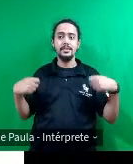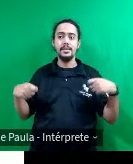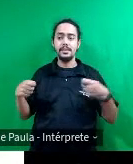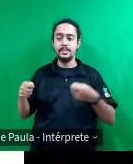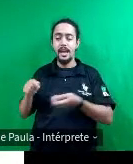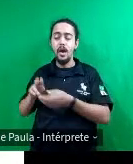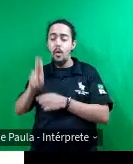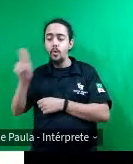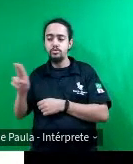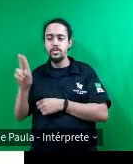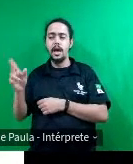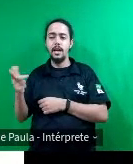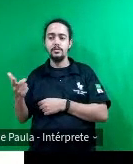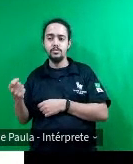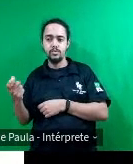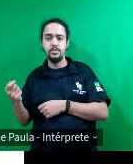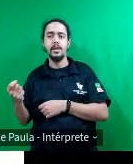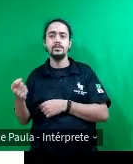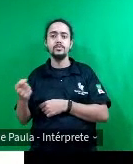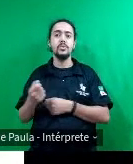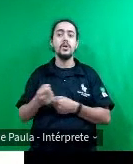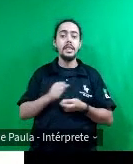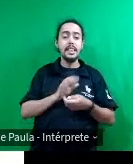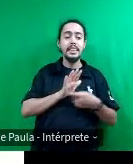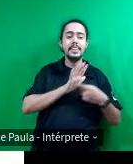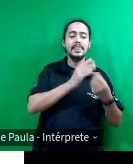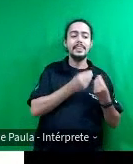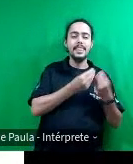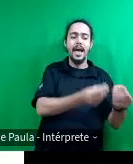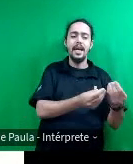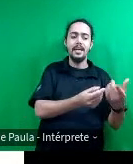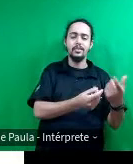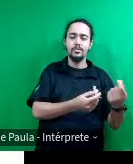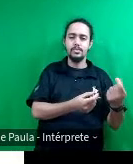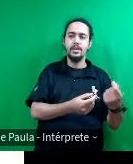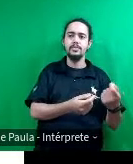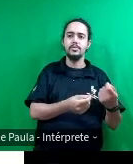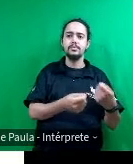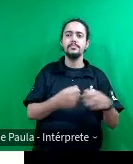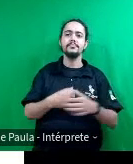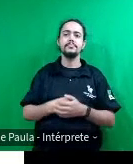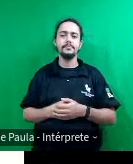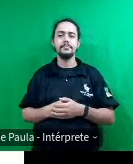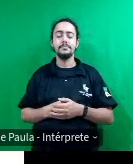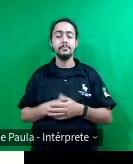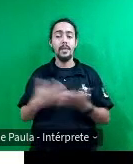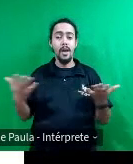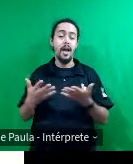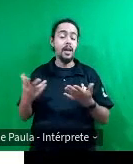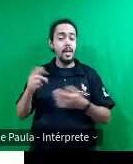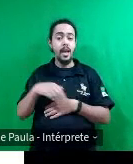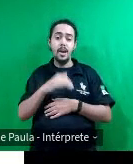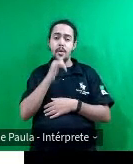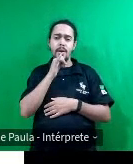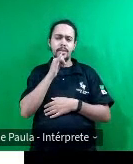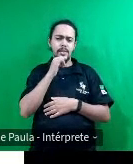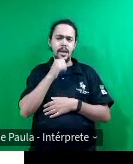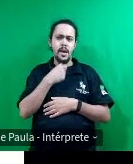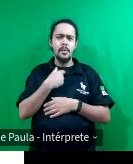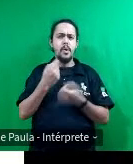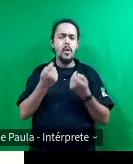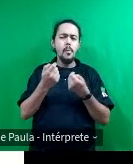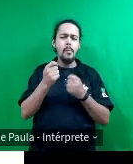consumida, né? Ela é dissipada ali ao longo dos elementos do meu circuito. Tá? Então, aqui ficou um exemplo um pouco grande, mas porque eu